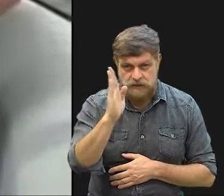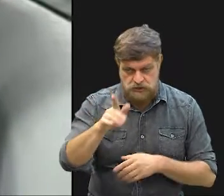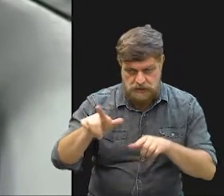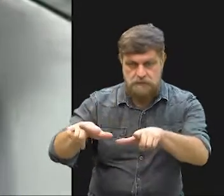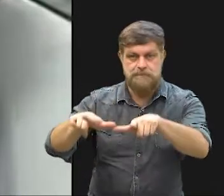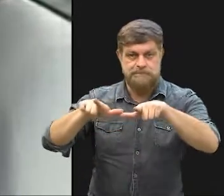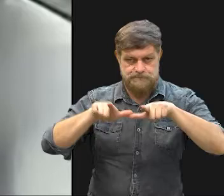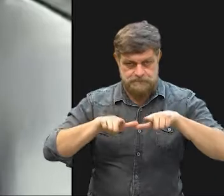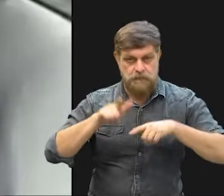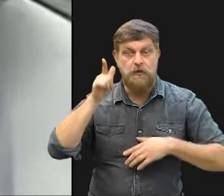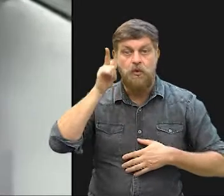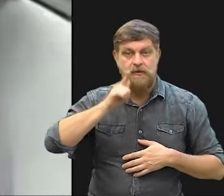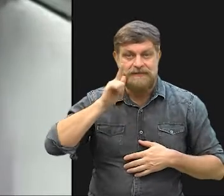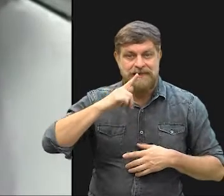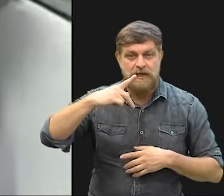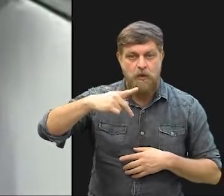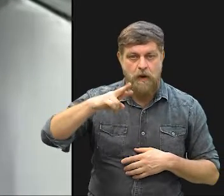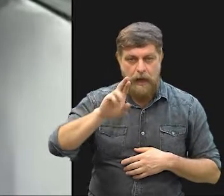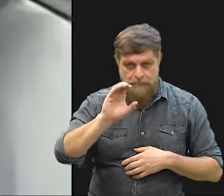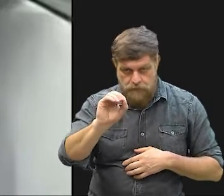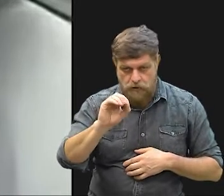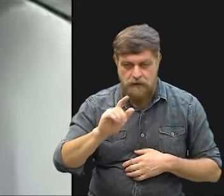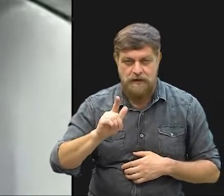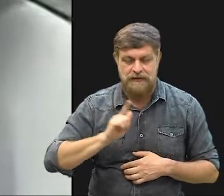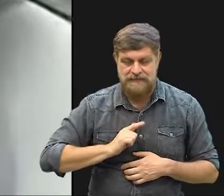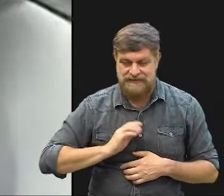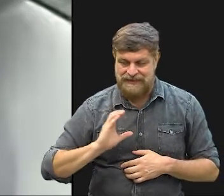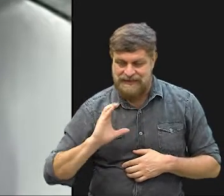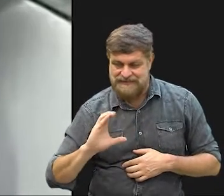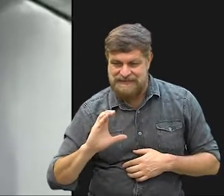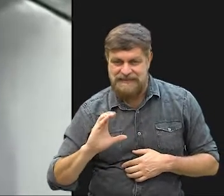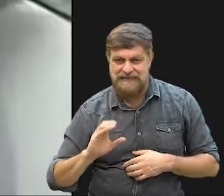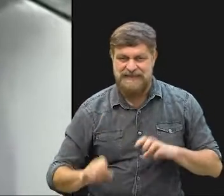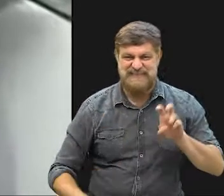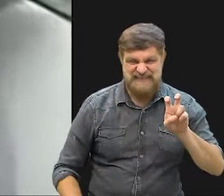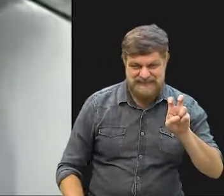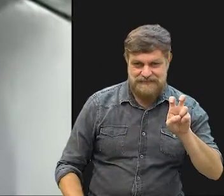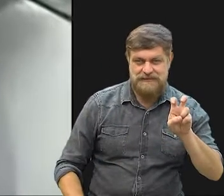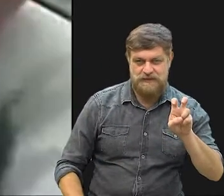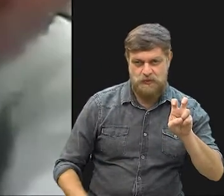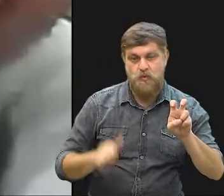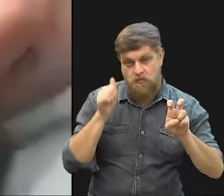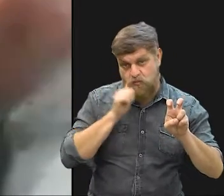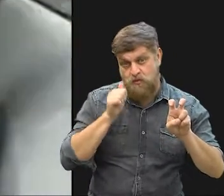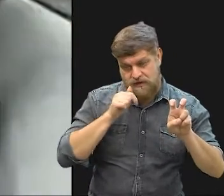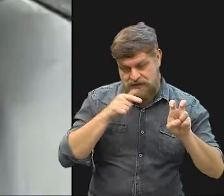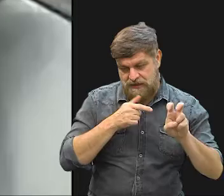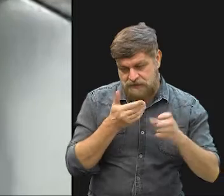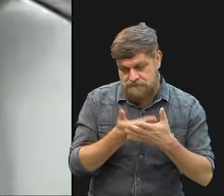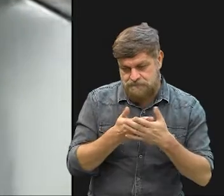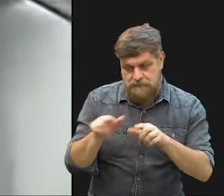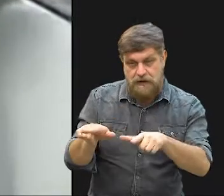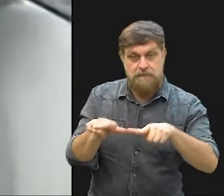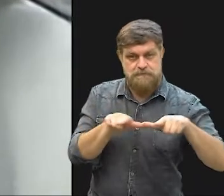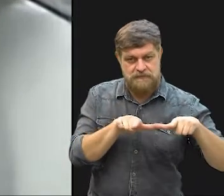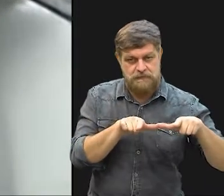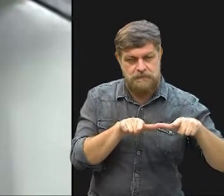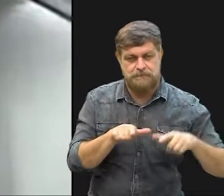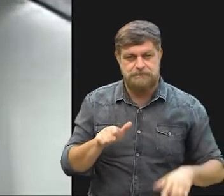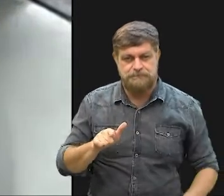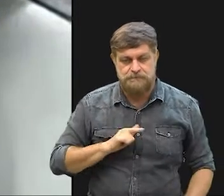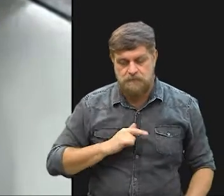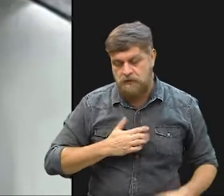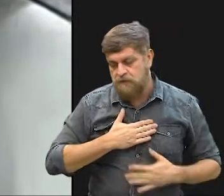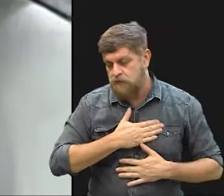obtiveram a licença Pro. Na C, tenho mais umas 4 ou 5 meninas, né, mulheres, desculpa, sim. Mas eu fico